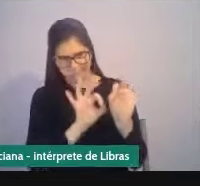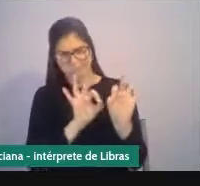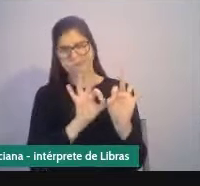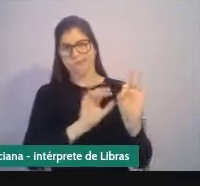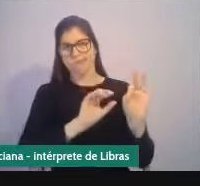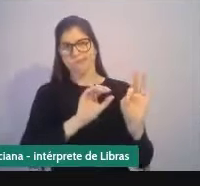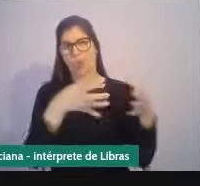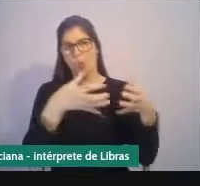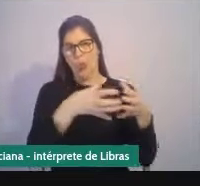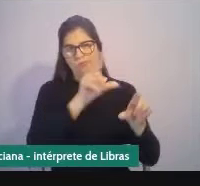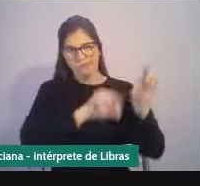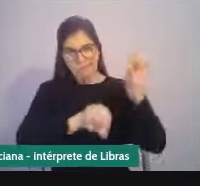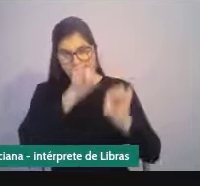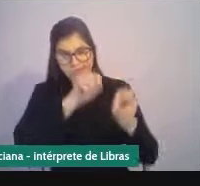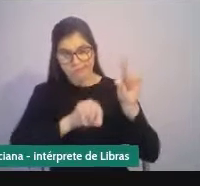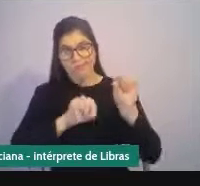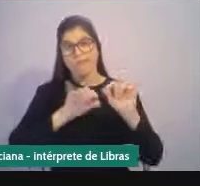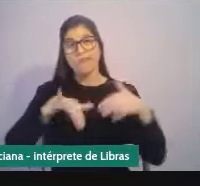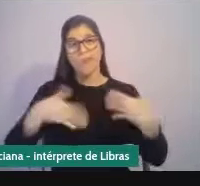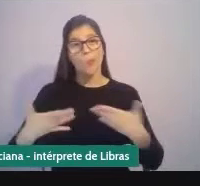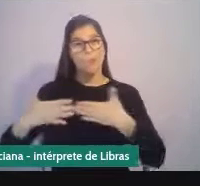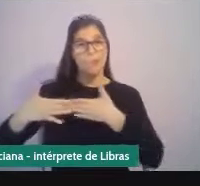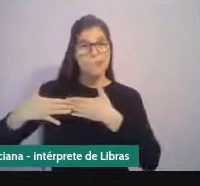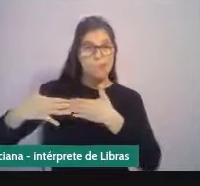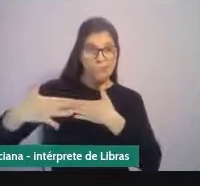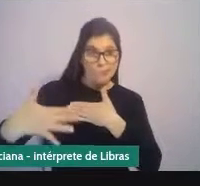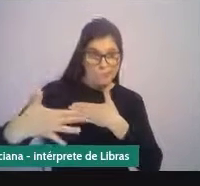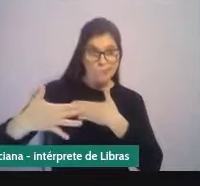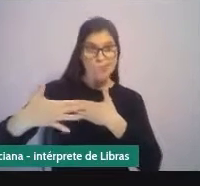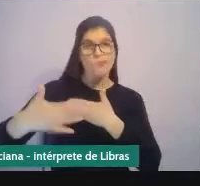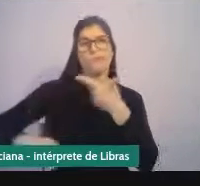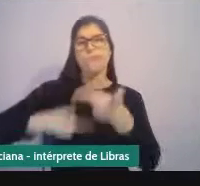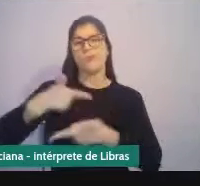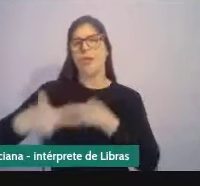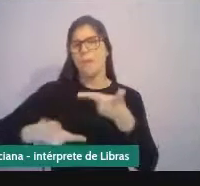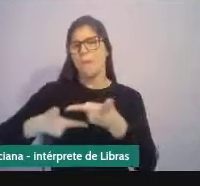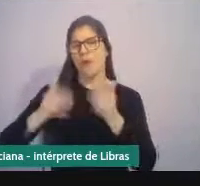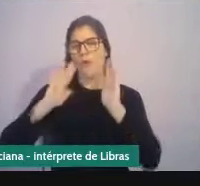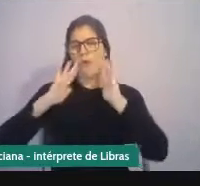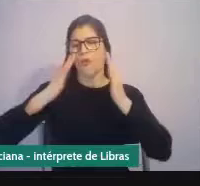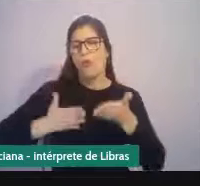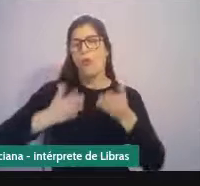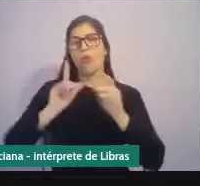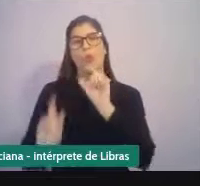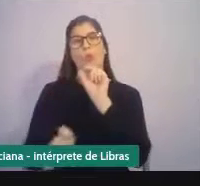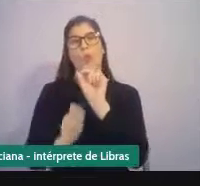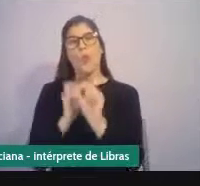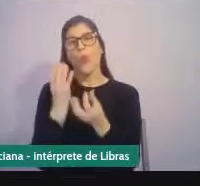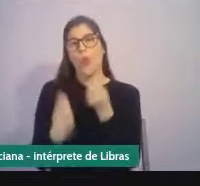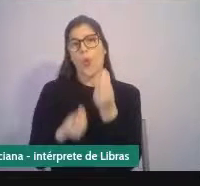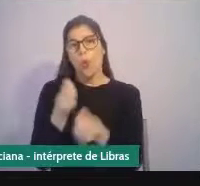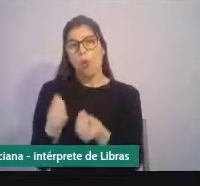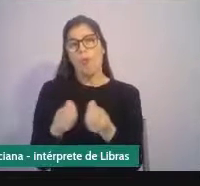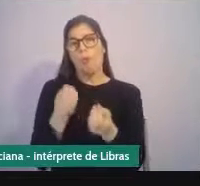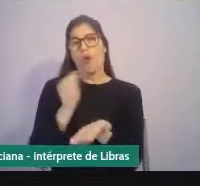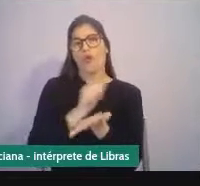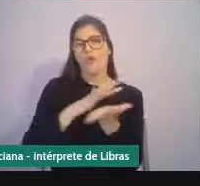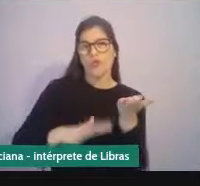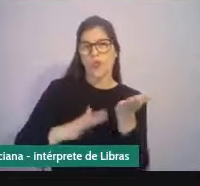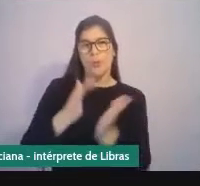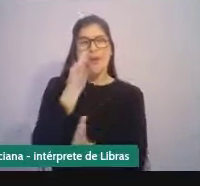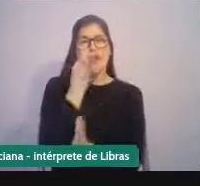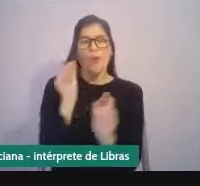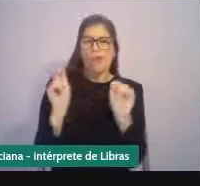selecionada. Começamos um trabalho de pensar como é que as atividades presenciais poderiam ser organizadas em ambientes que